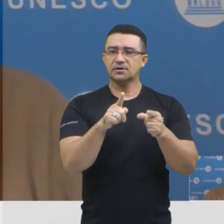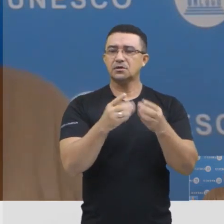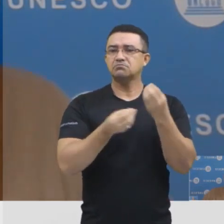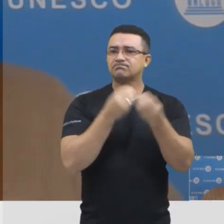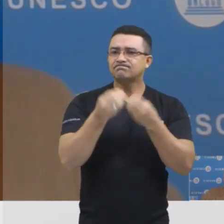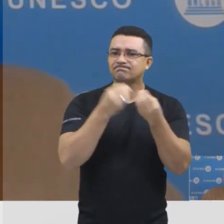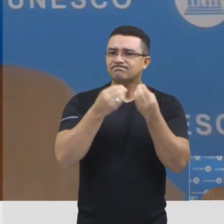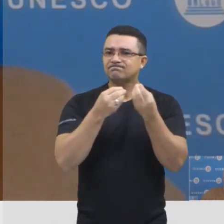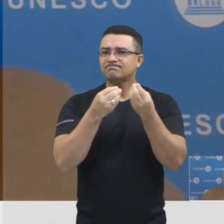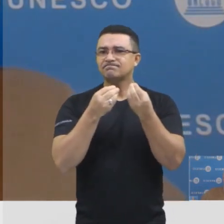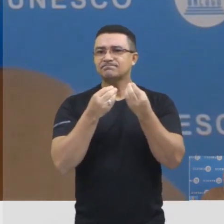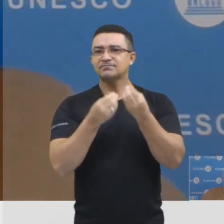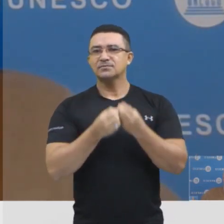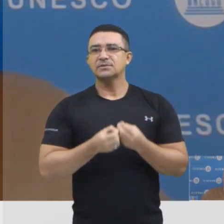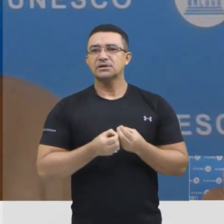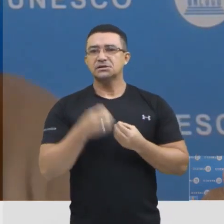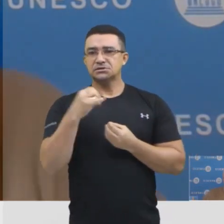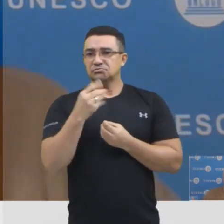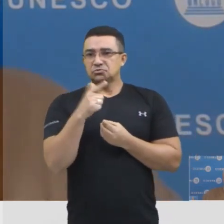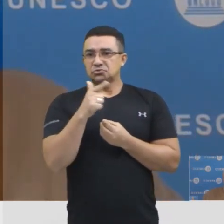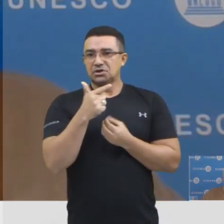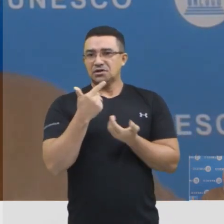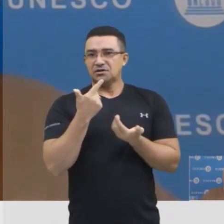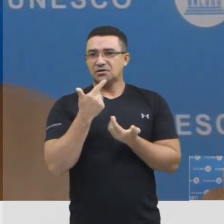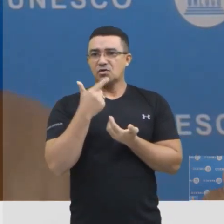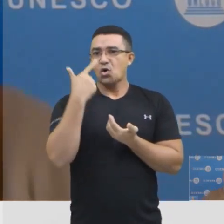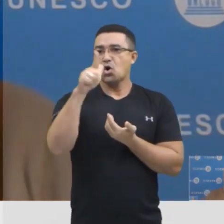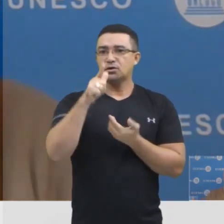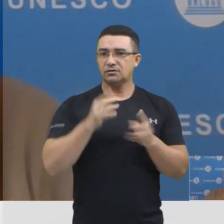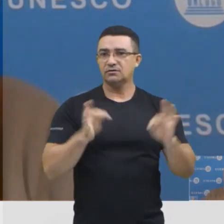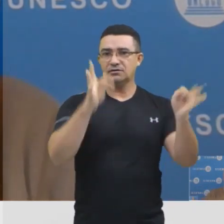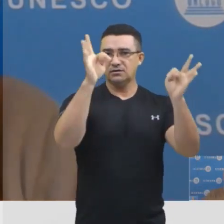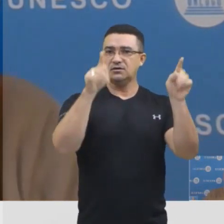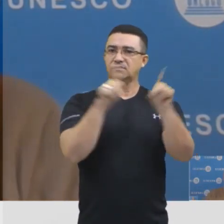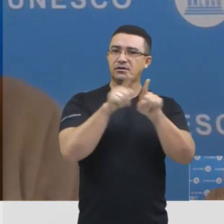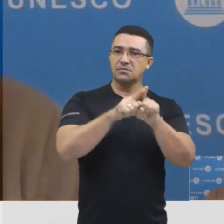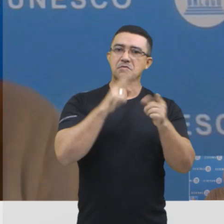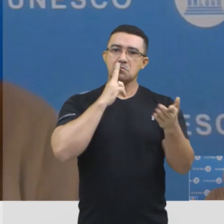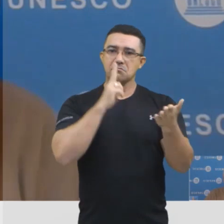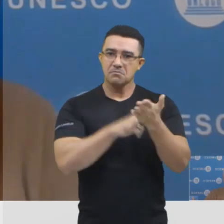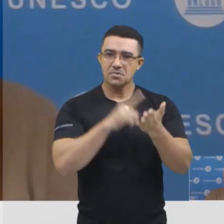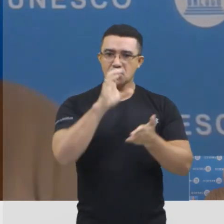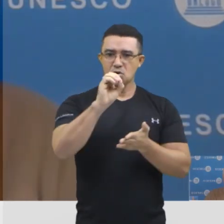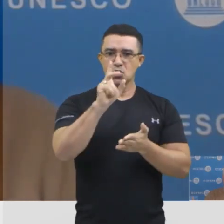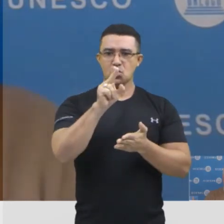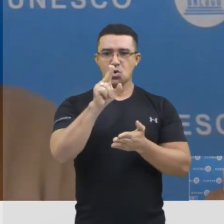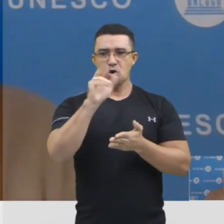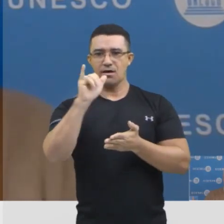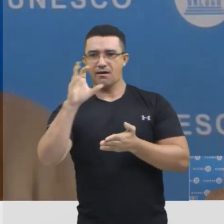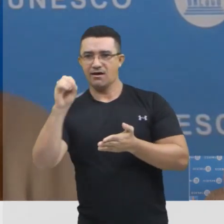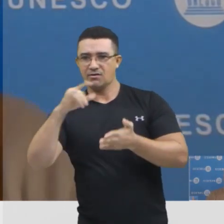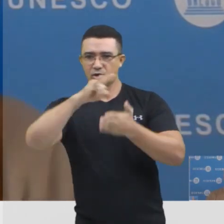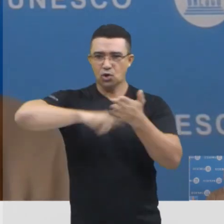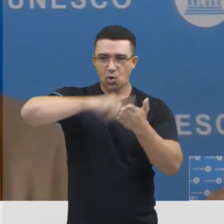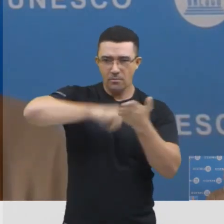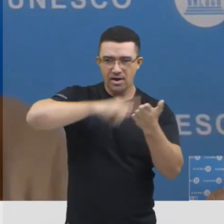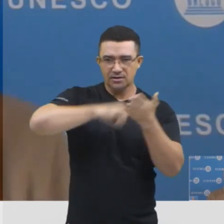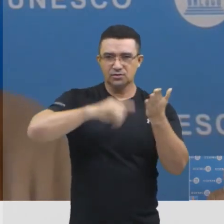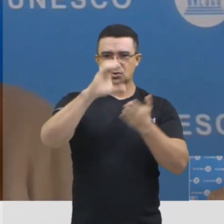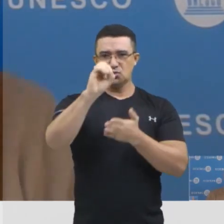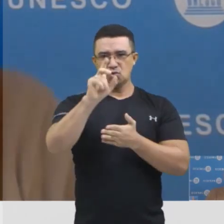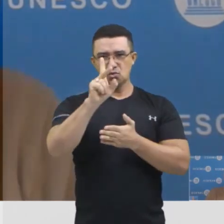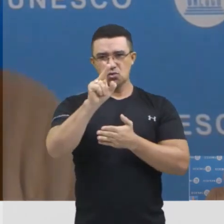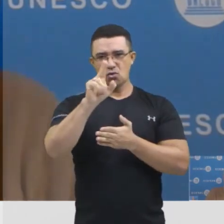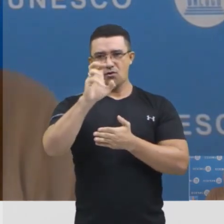Através, se não houver outra solução, através do correio, através de enviar documentos por correio para os